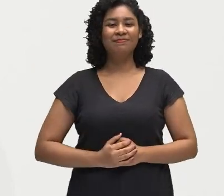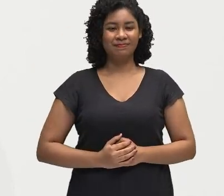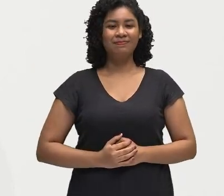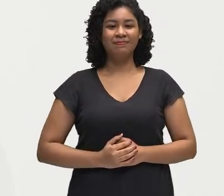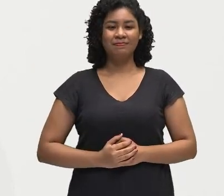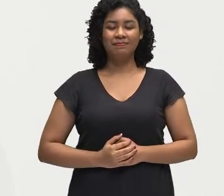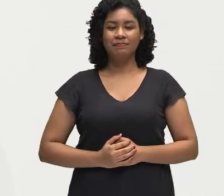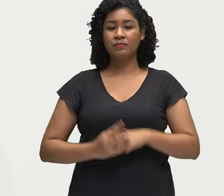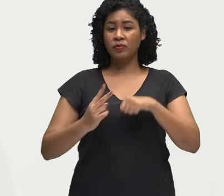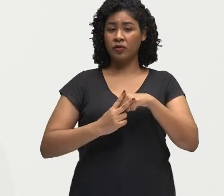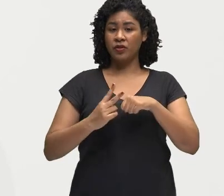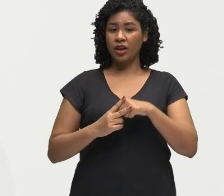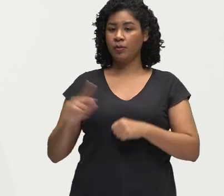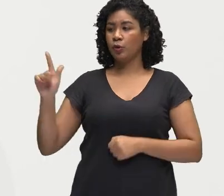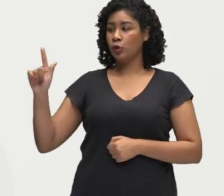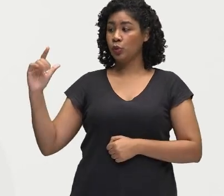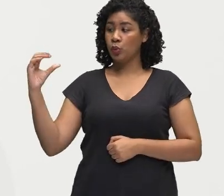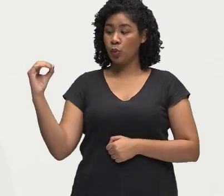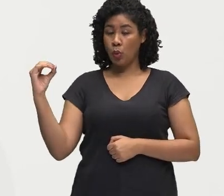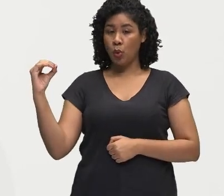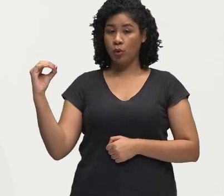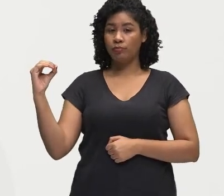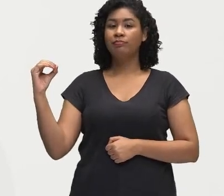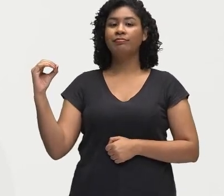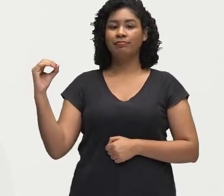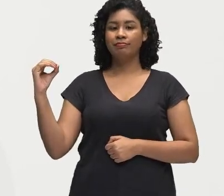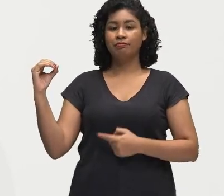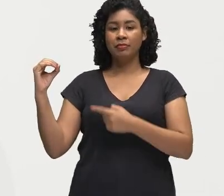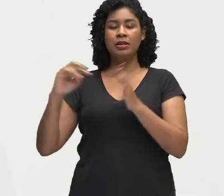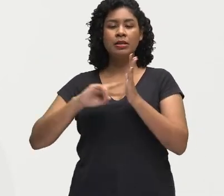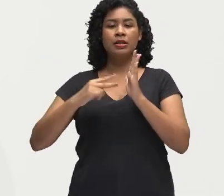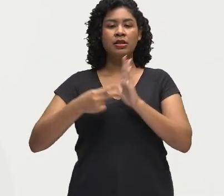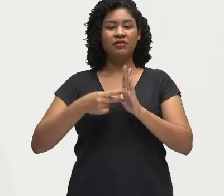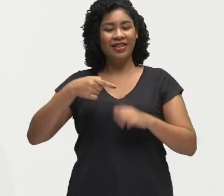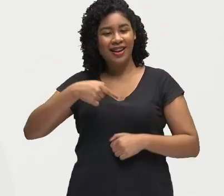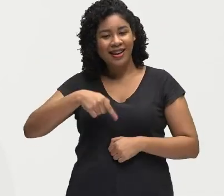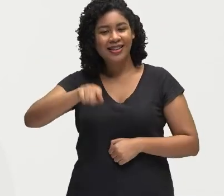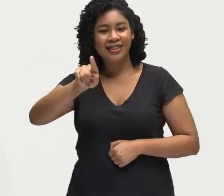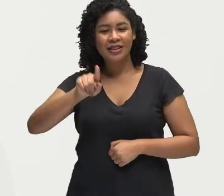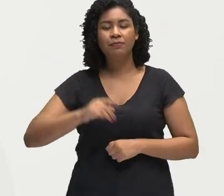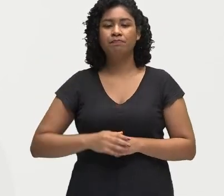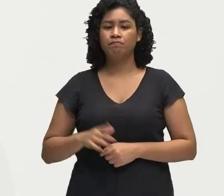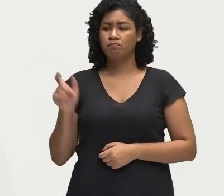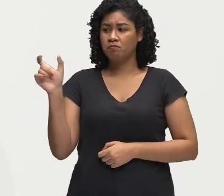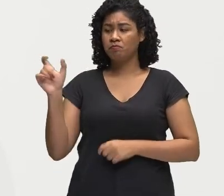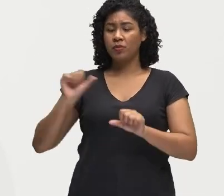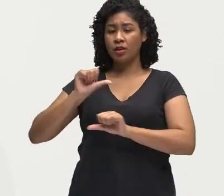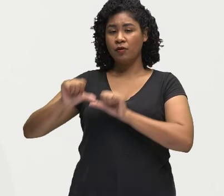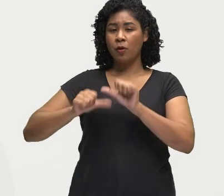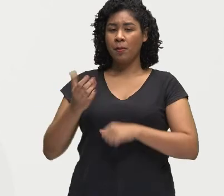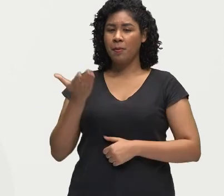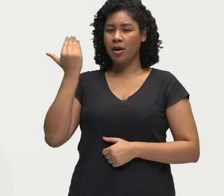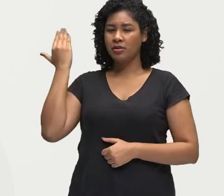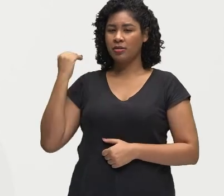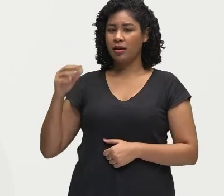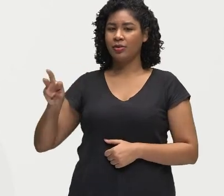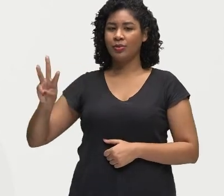O verbo go, o verbo ir para. Passado dele, went.